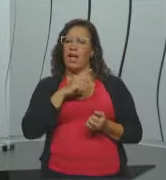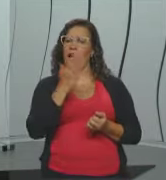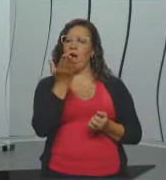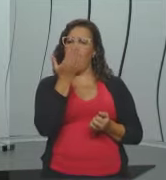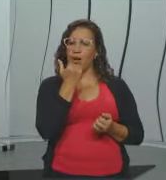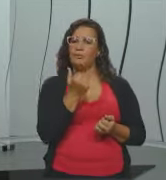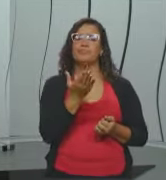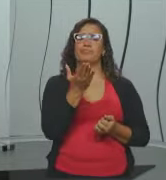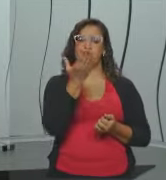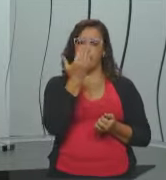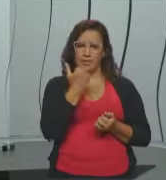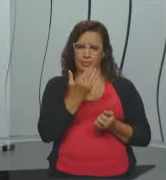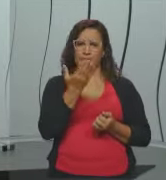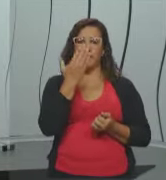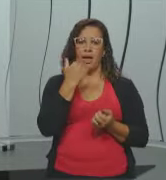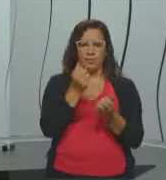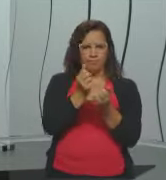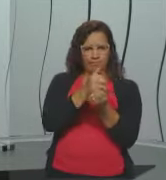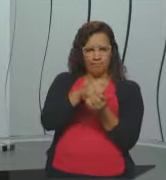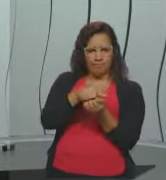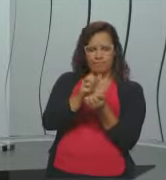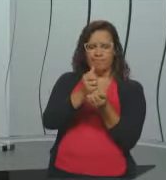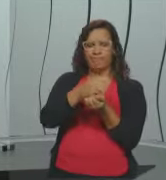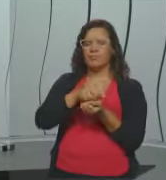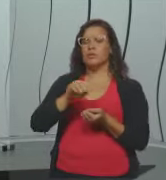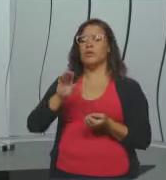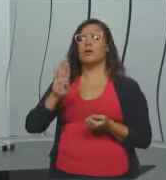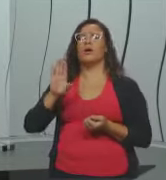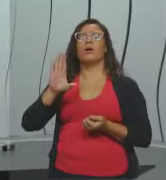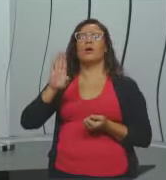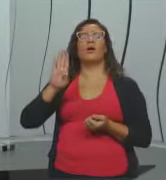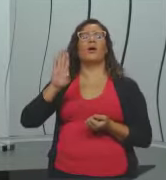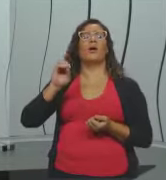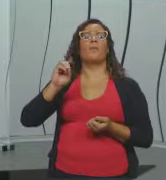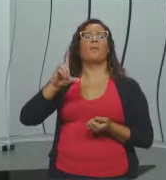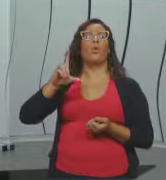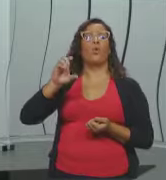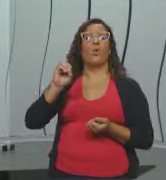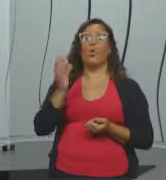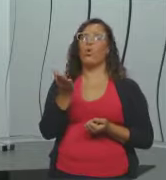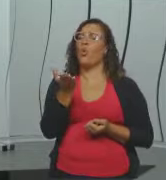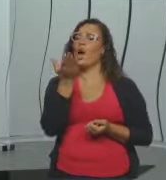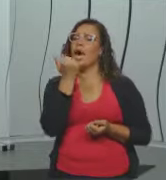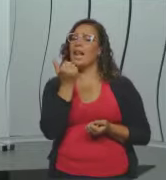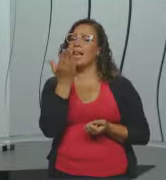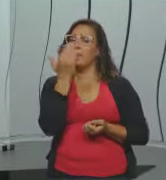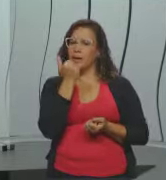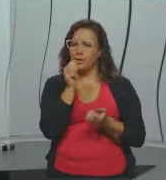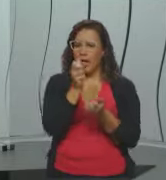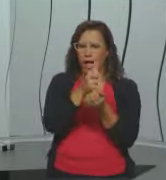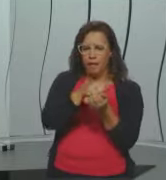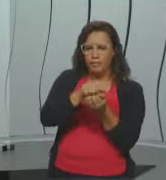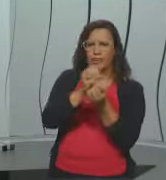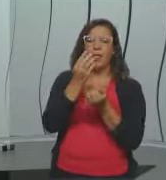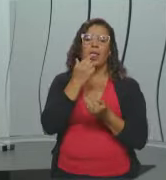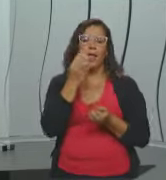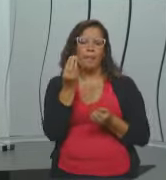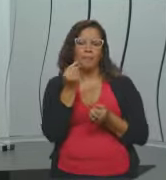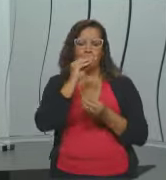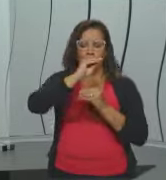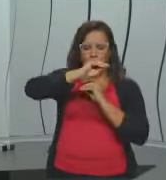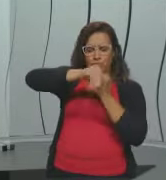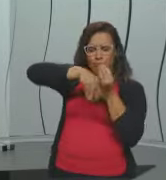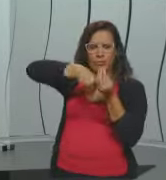que nós mastigamos, que nós chamamos de bolo alimentar. Então, até ali você tem um bolo alimentar misturado com a saliva, que tem a